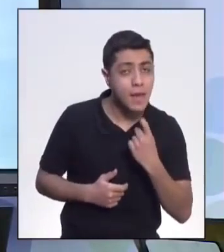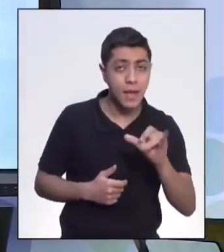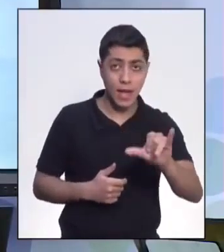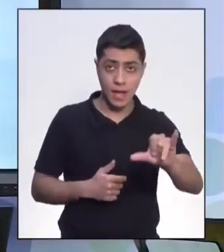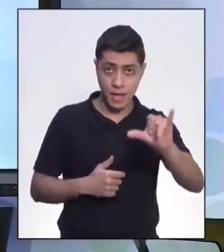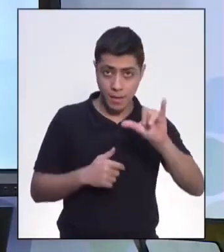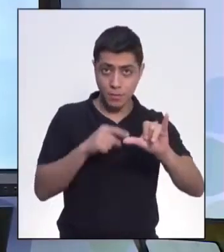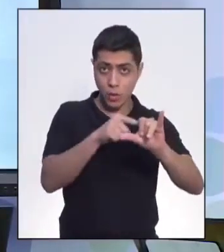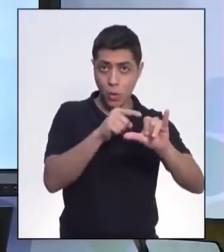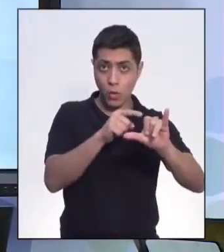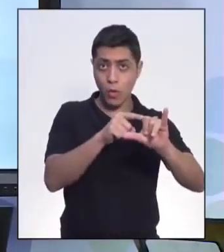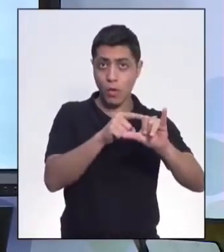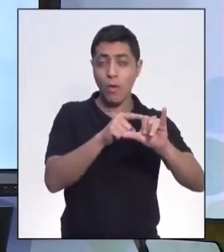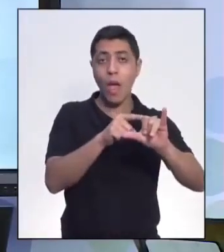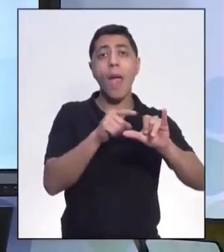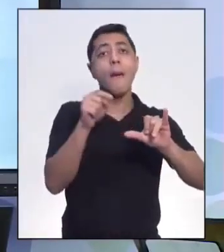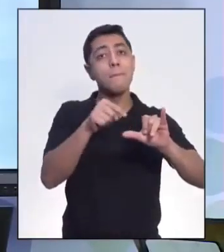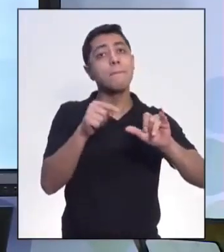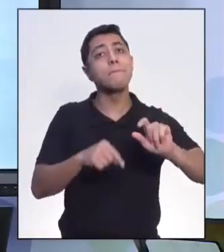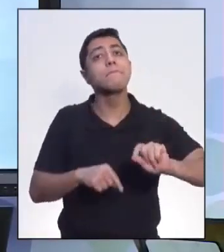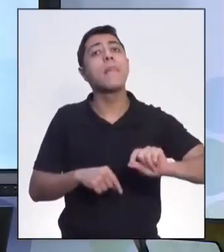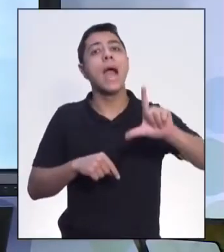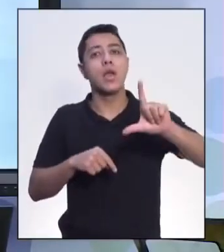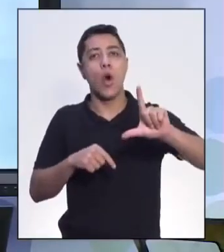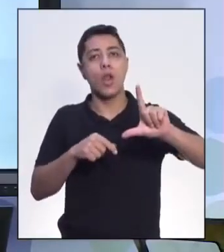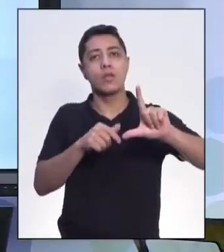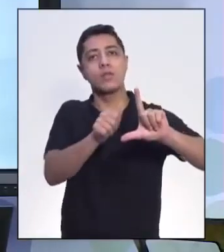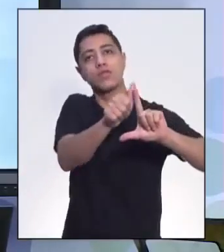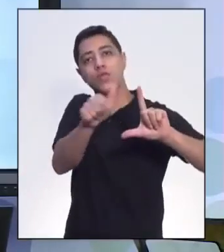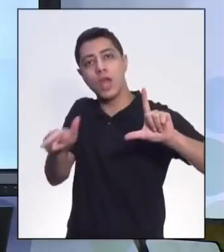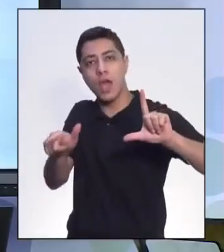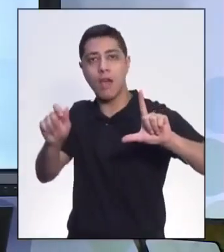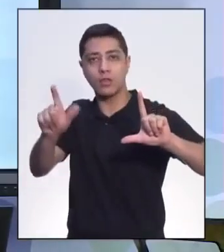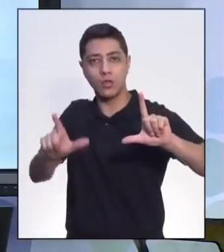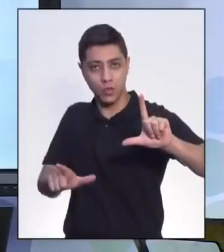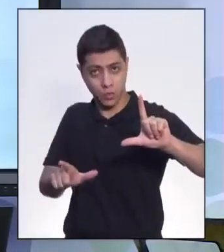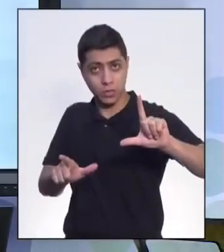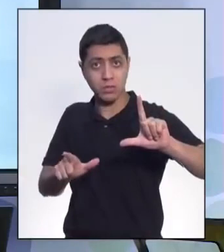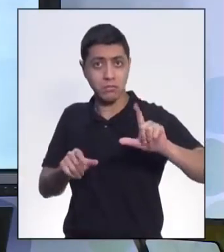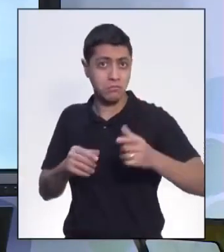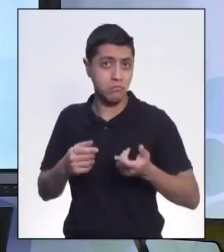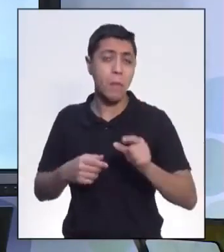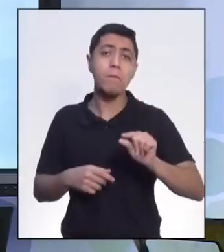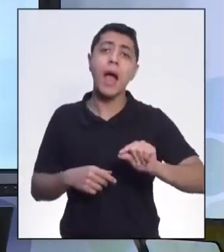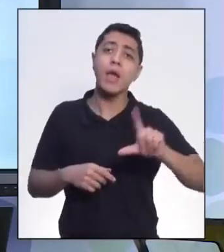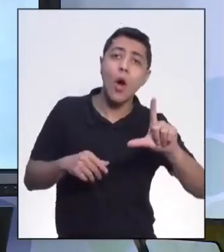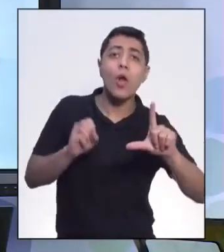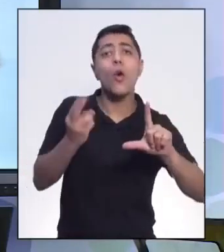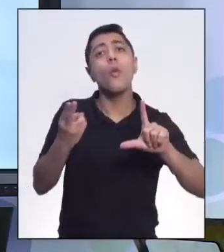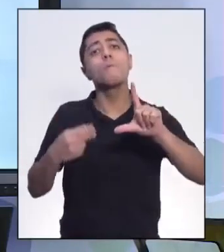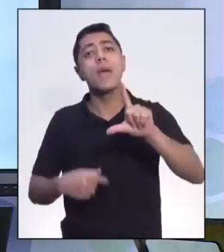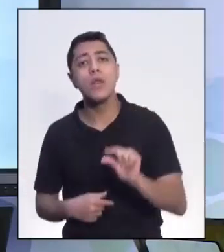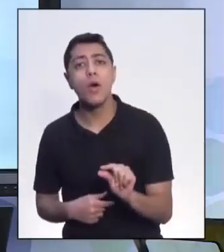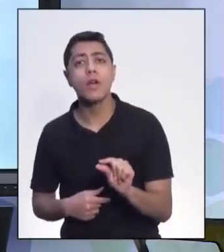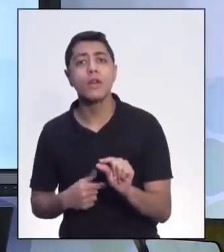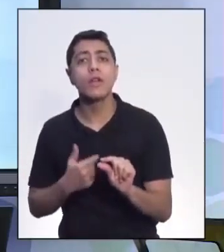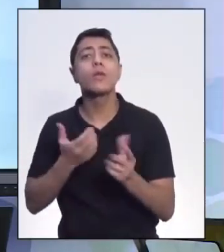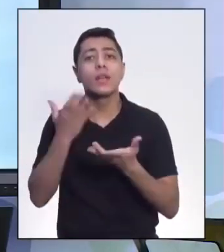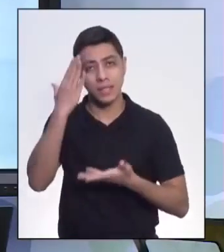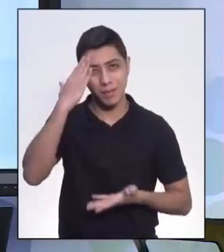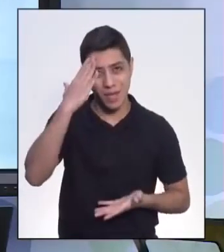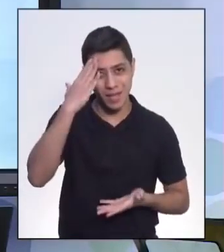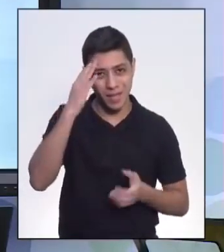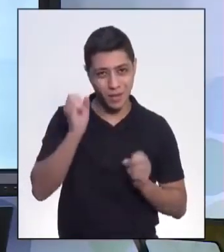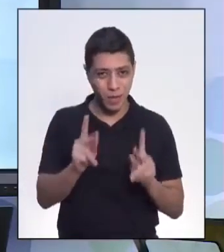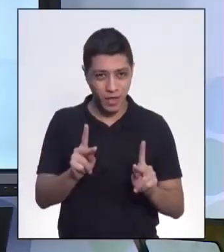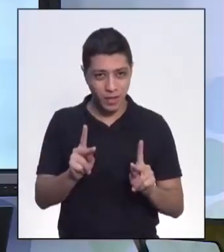da azulzinha? Ou seja, o y da g de x é maior ou igual ao y da f de x? Entre menos 1 e 2,